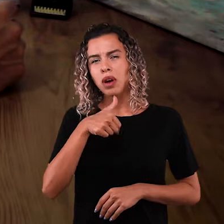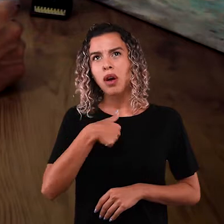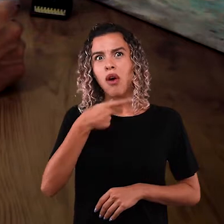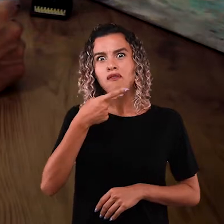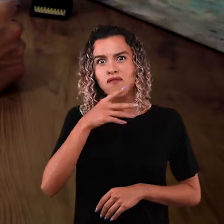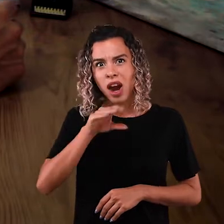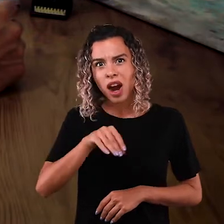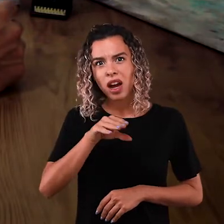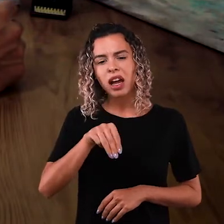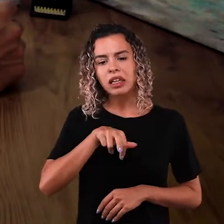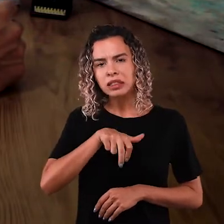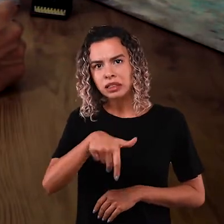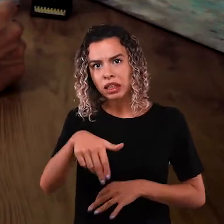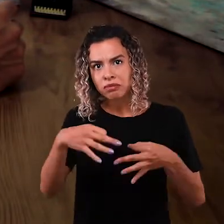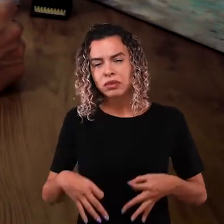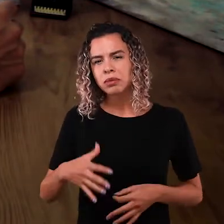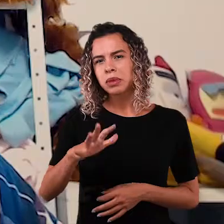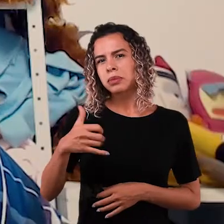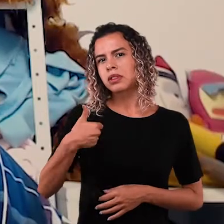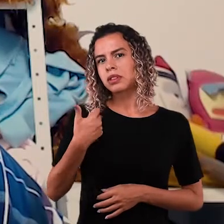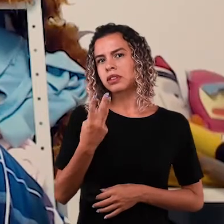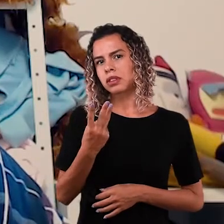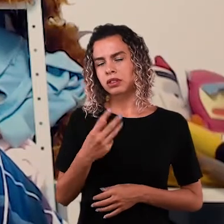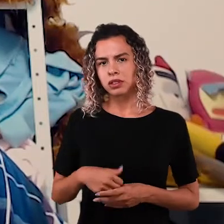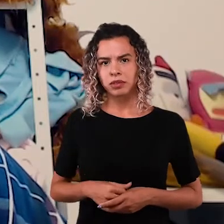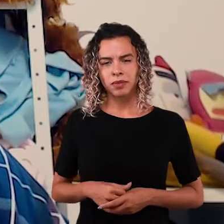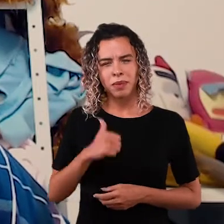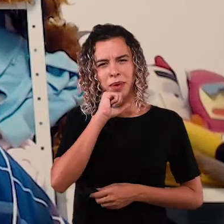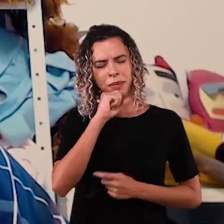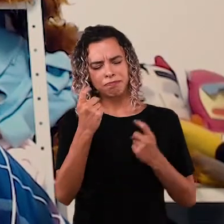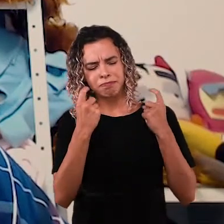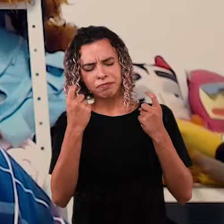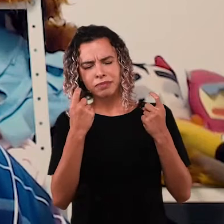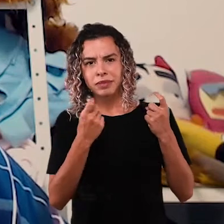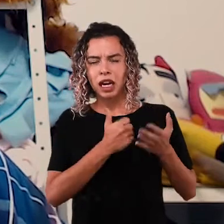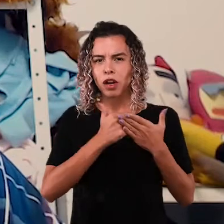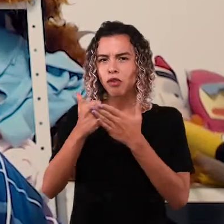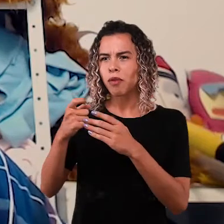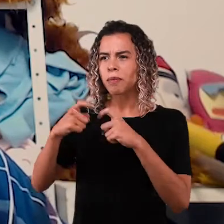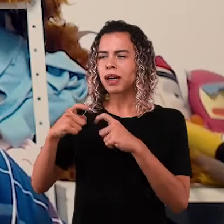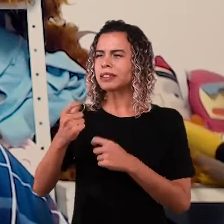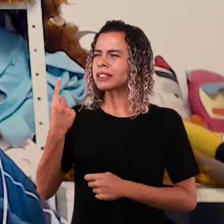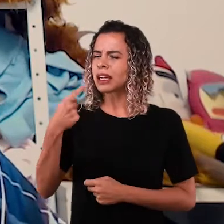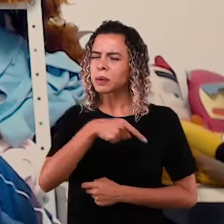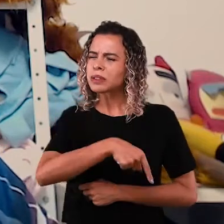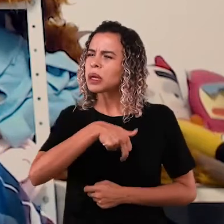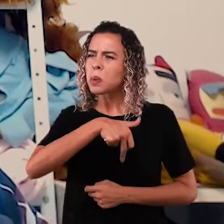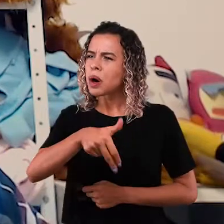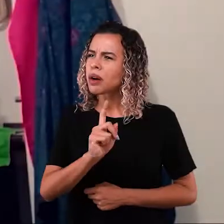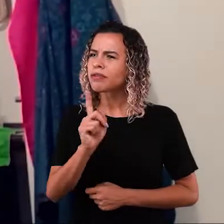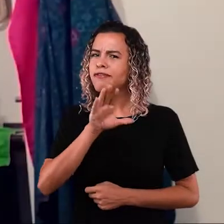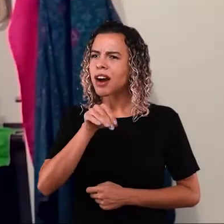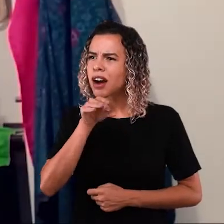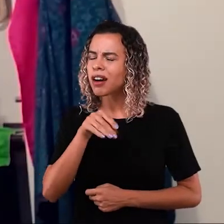e andar direito com quase 3 anos de idade. E minha mãe novamente me levou no médico porque estava estranho. Esse menino não anda e não fala,